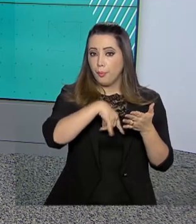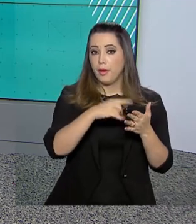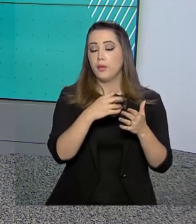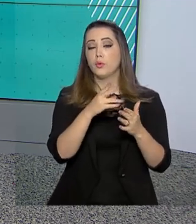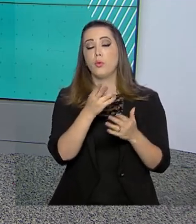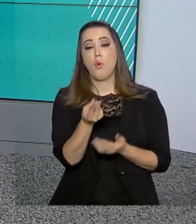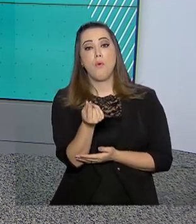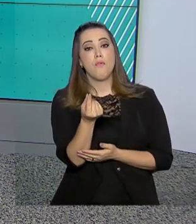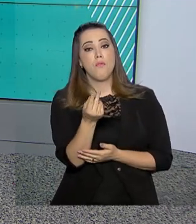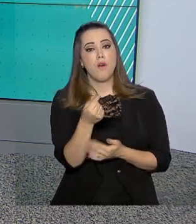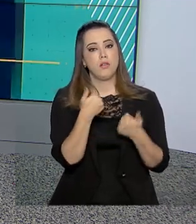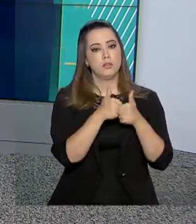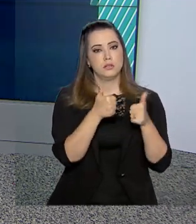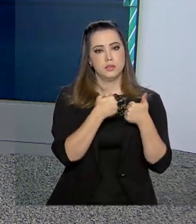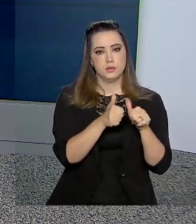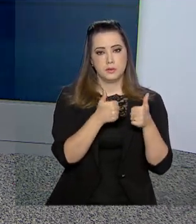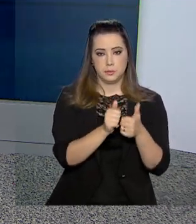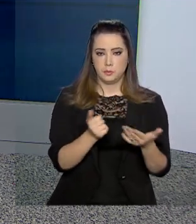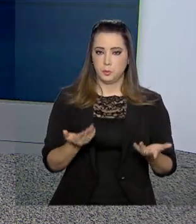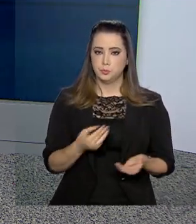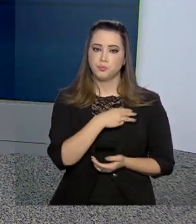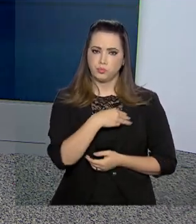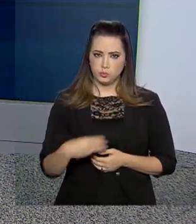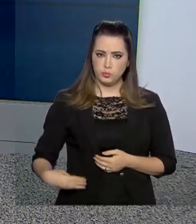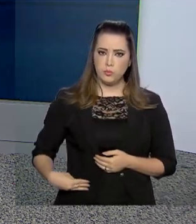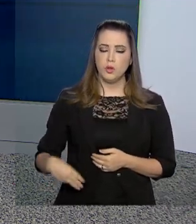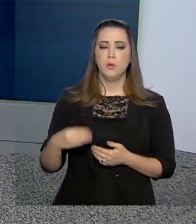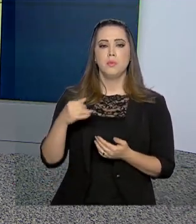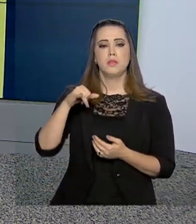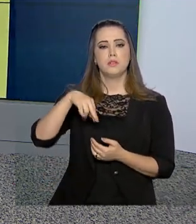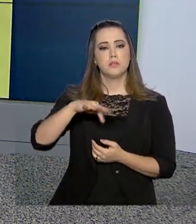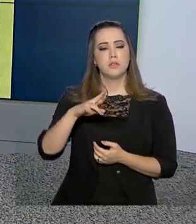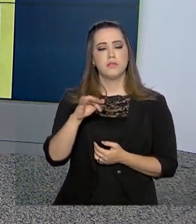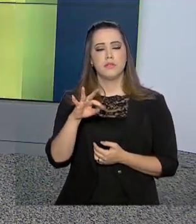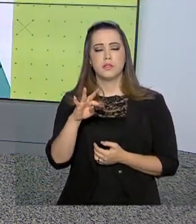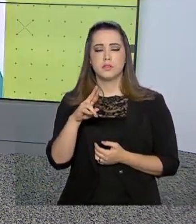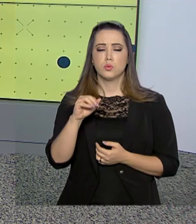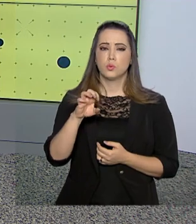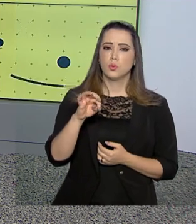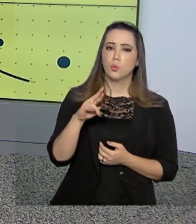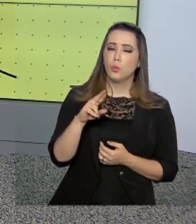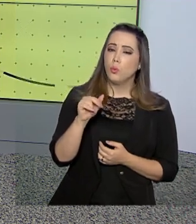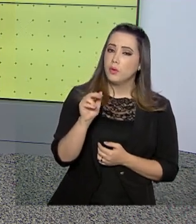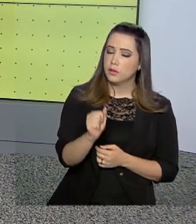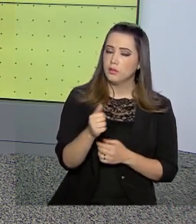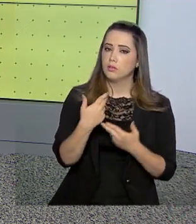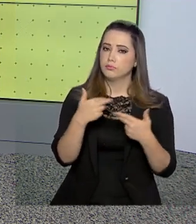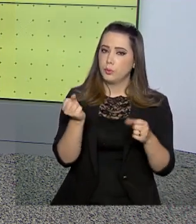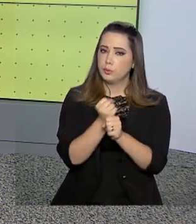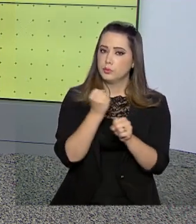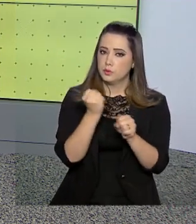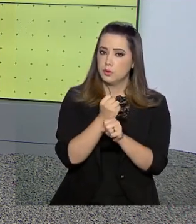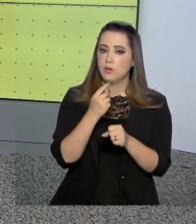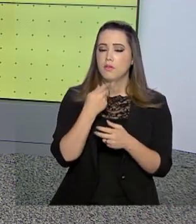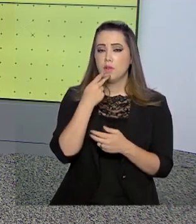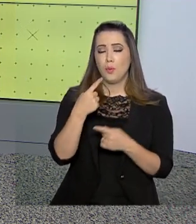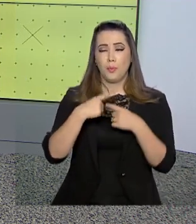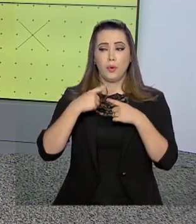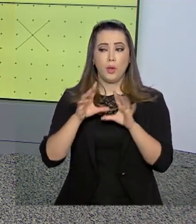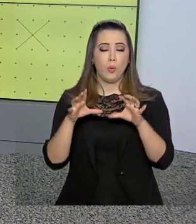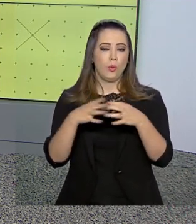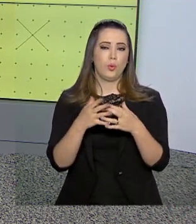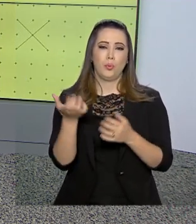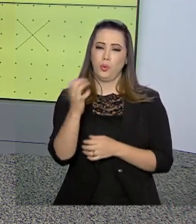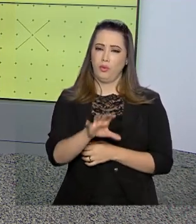Infraestrutura, Tarcísio Gomes de Freitas, explicou a insatisfação do setor e ressaltou a busca pelo consenso. Uma nova